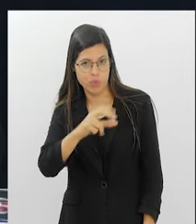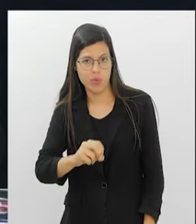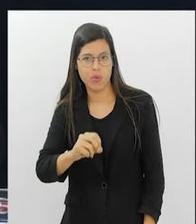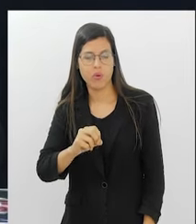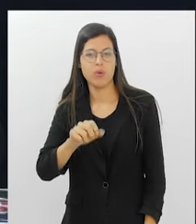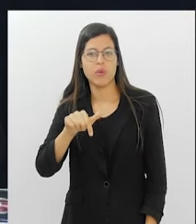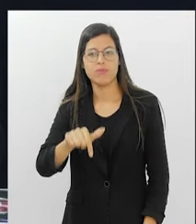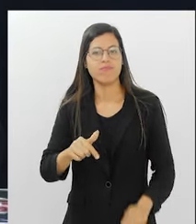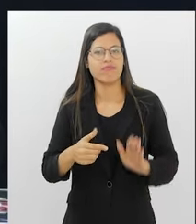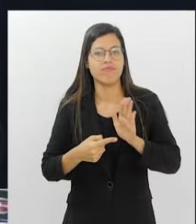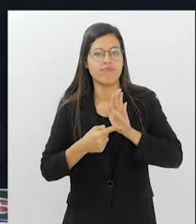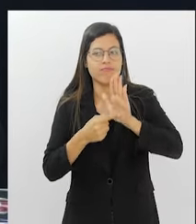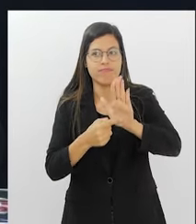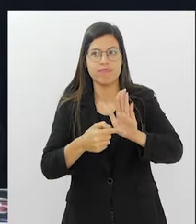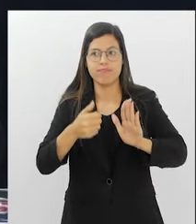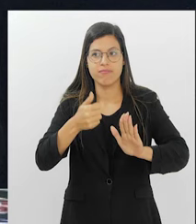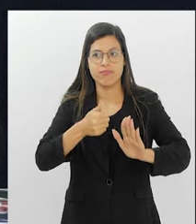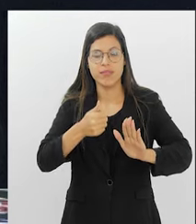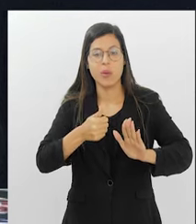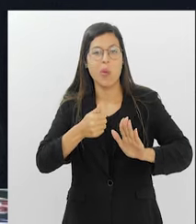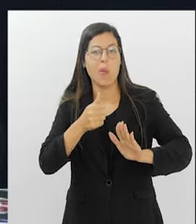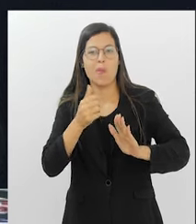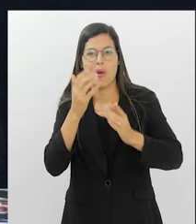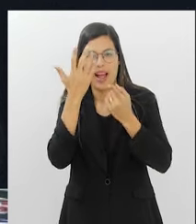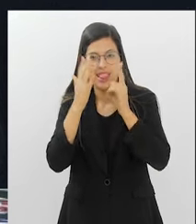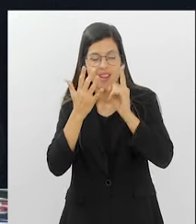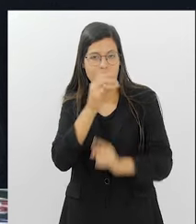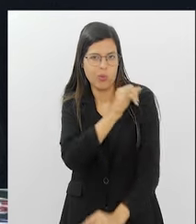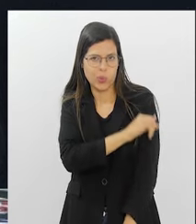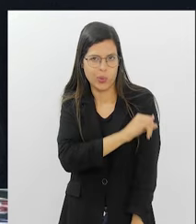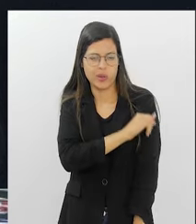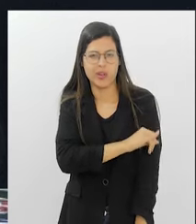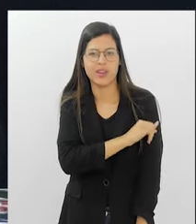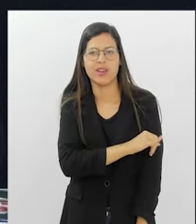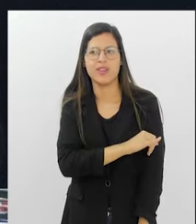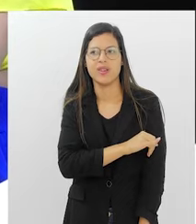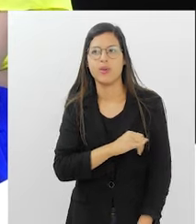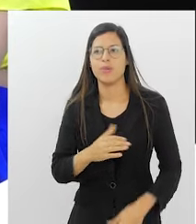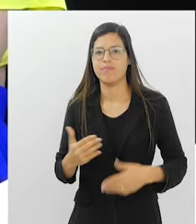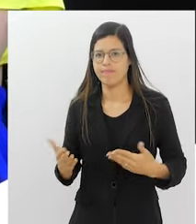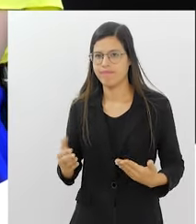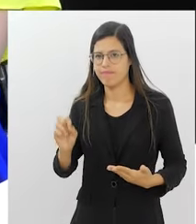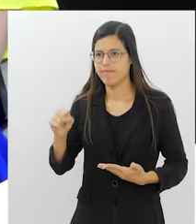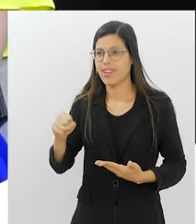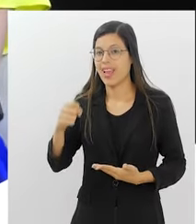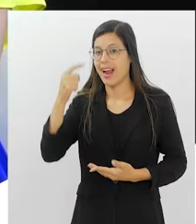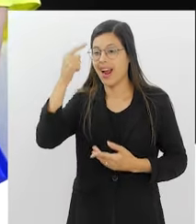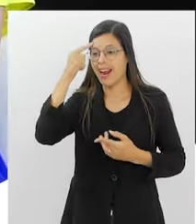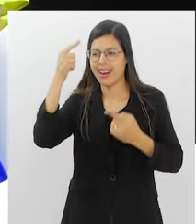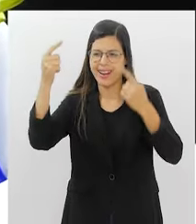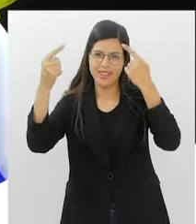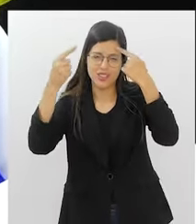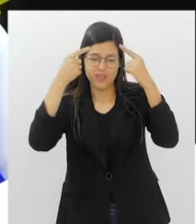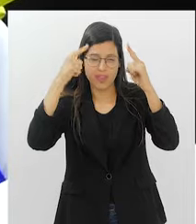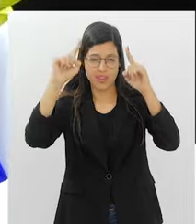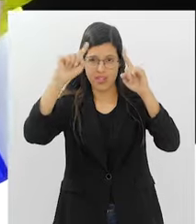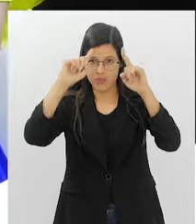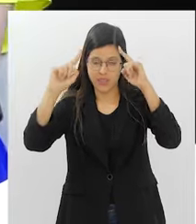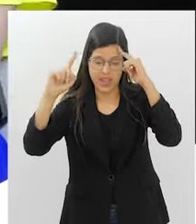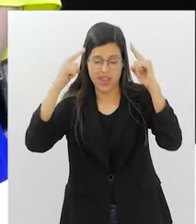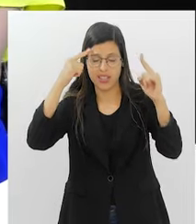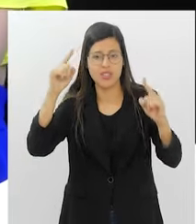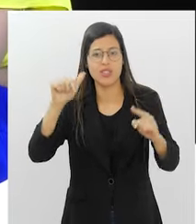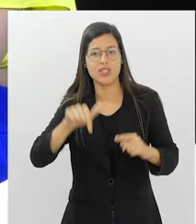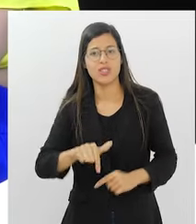apresentado num espetáculo né como com a Carnaval carioca É a criatividade né a gente precisa trabalhar muito com